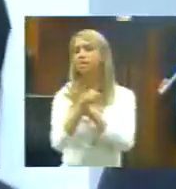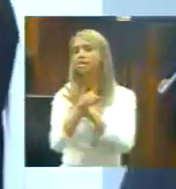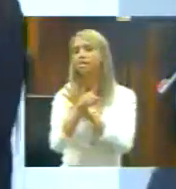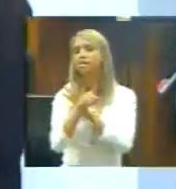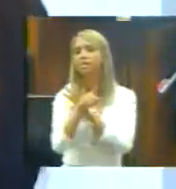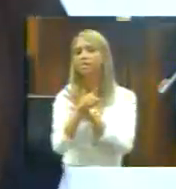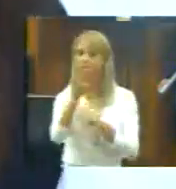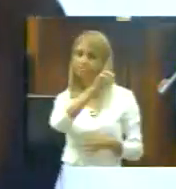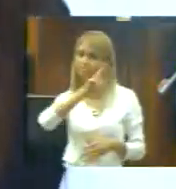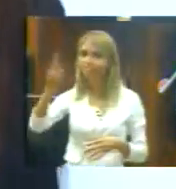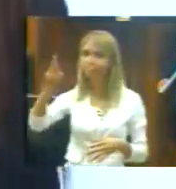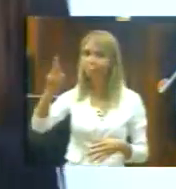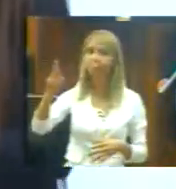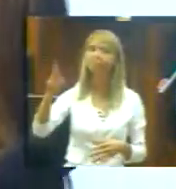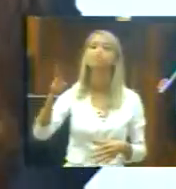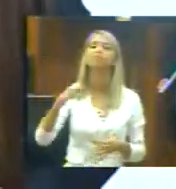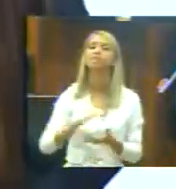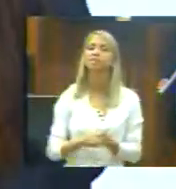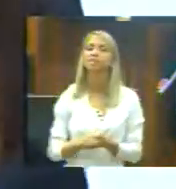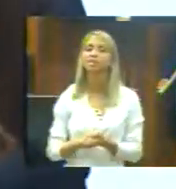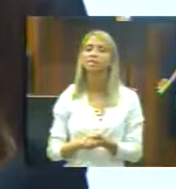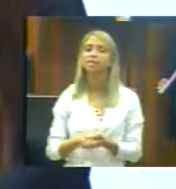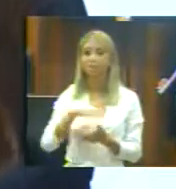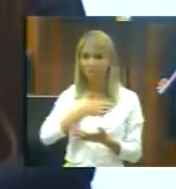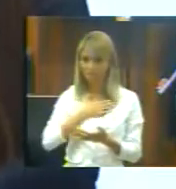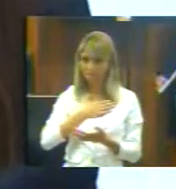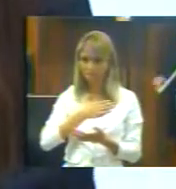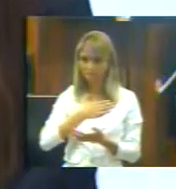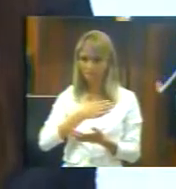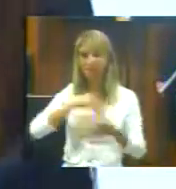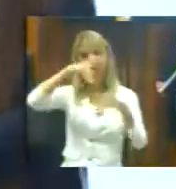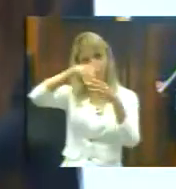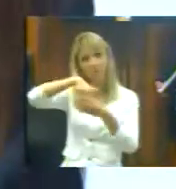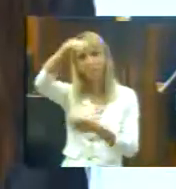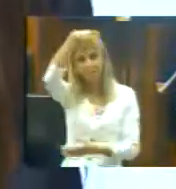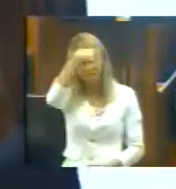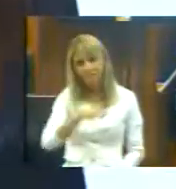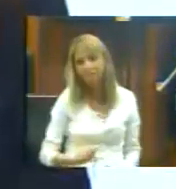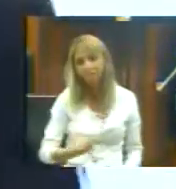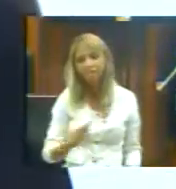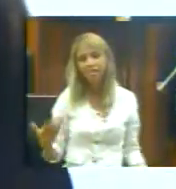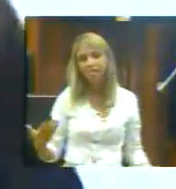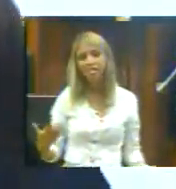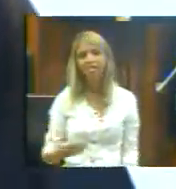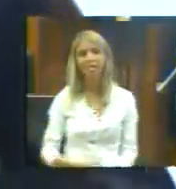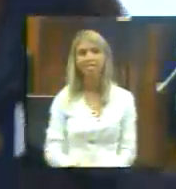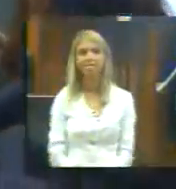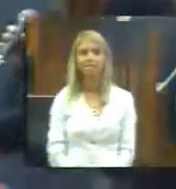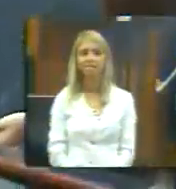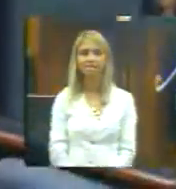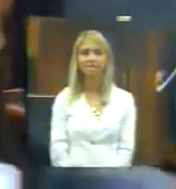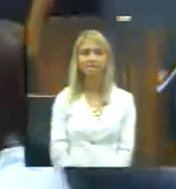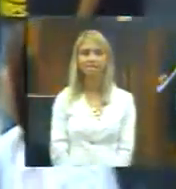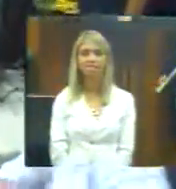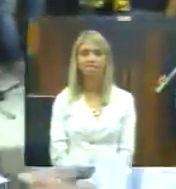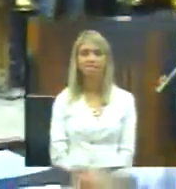Eu, Mayara Libardi, voto em mim mesmo, Mayara Libardi. Arrasou.